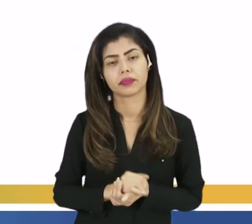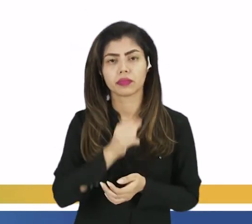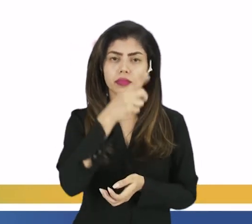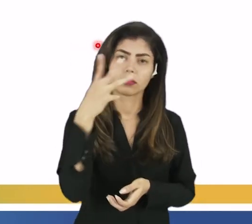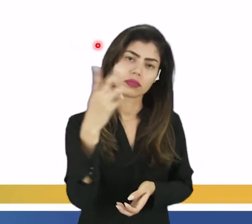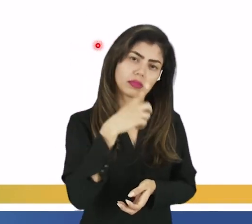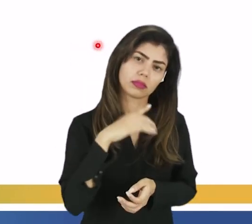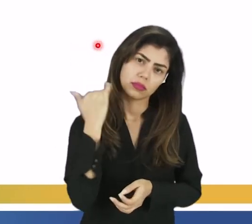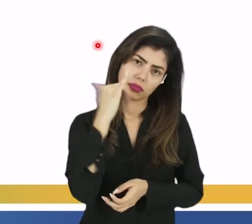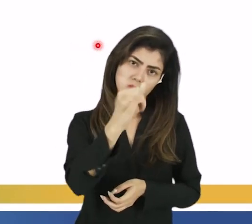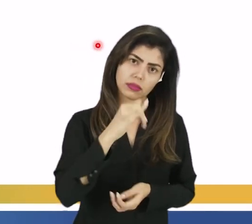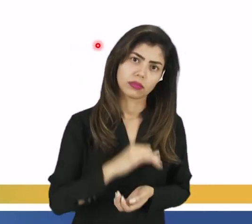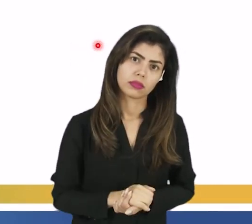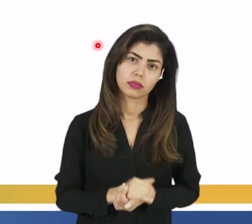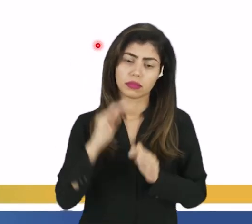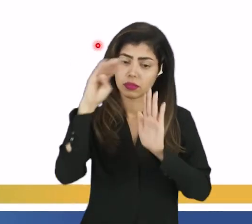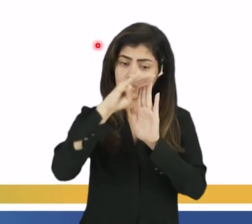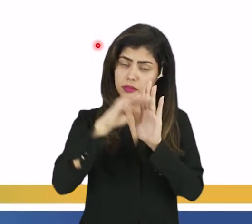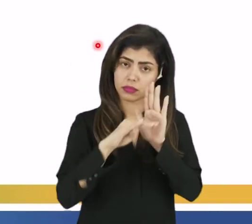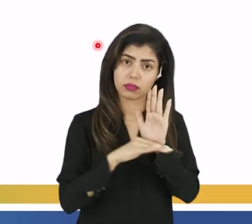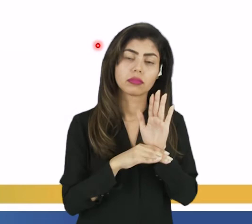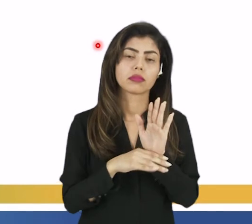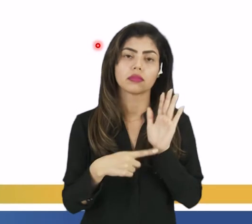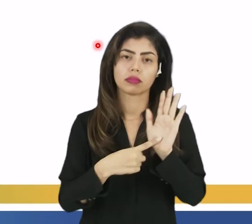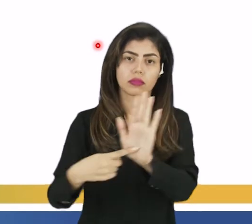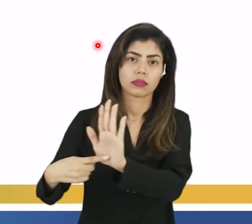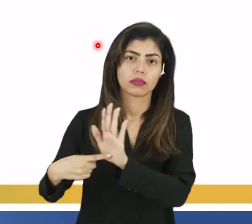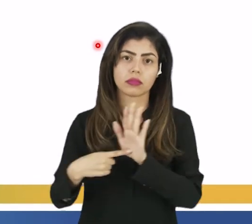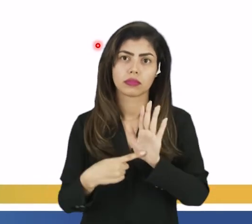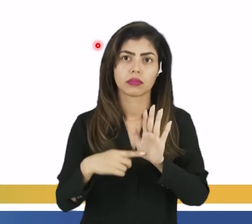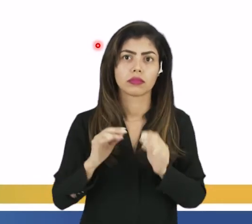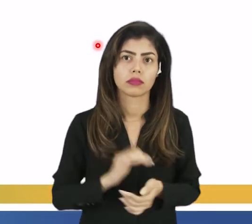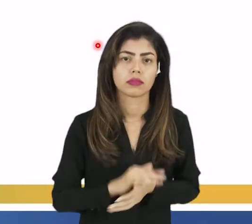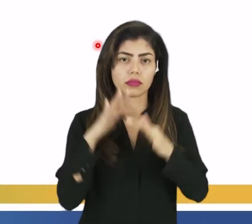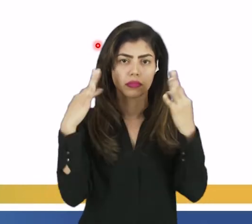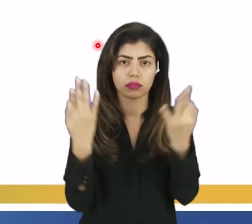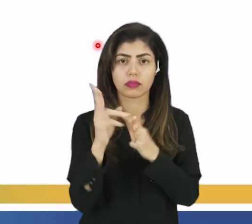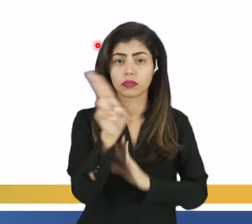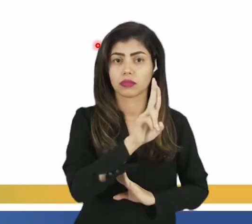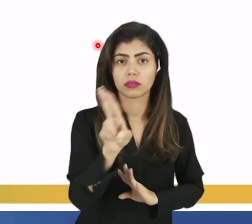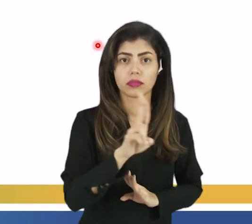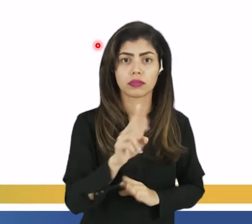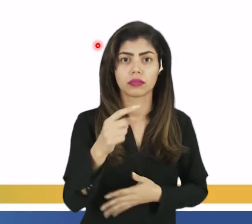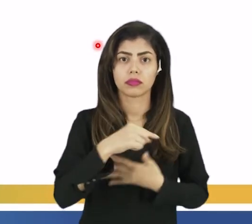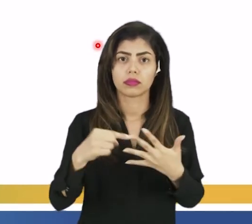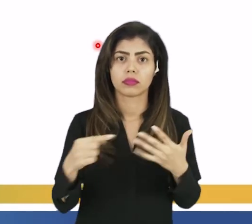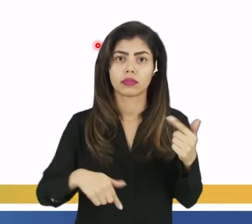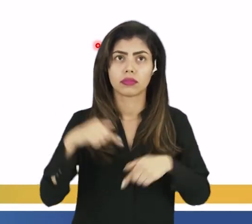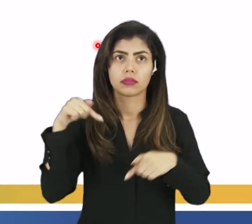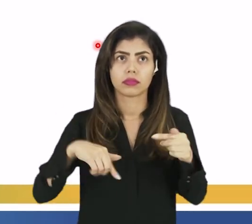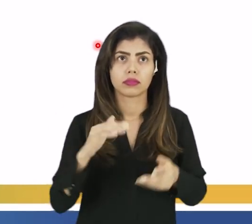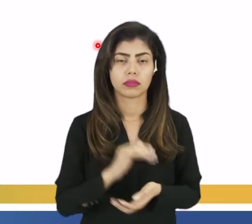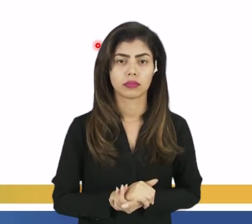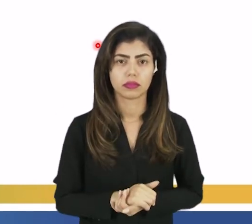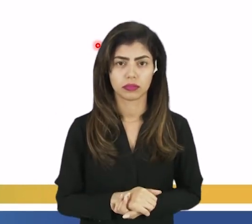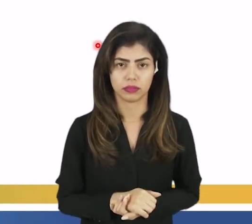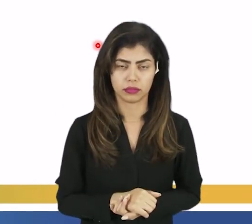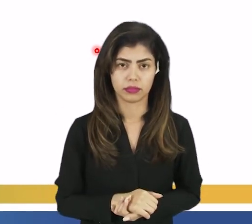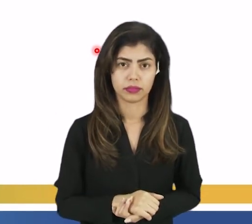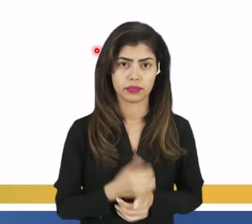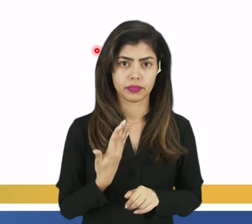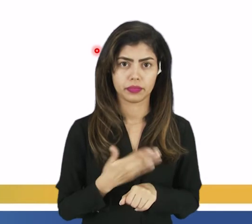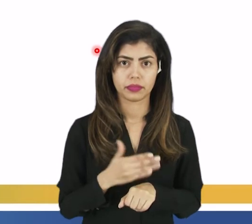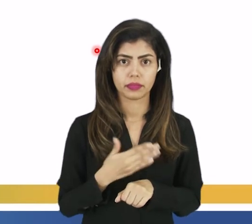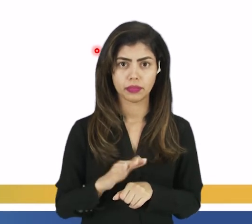quantidade de elétrons que ele tem na camada de valência indica a família ou e o nome desse elemento químico vamo